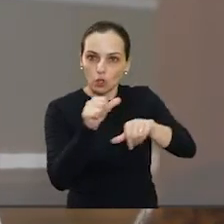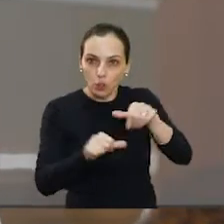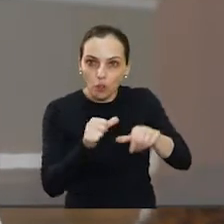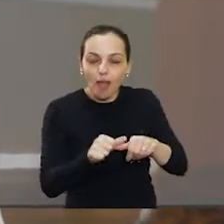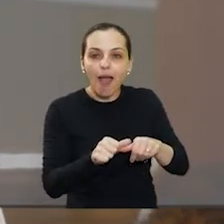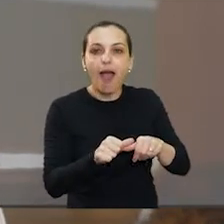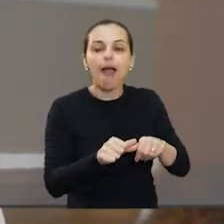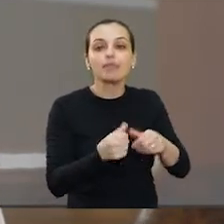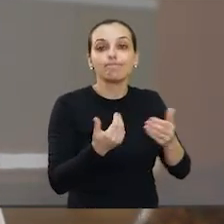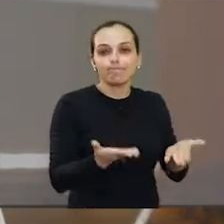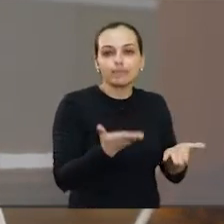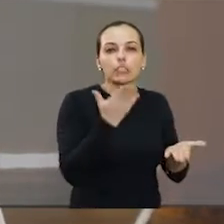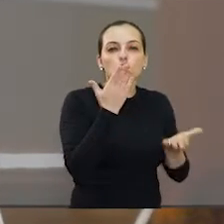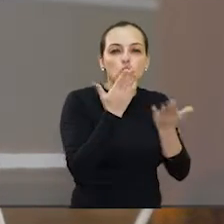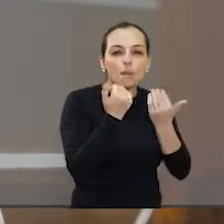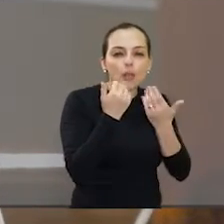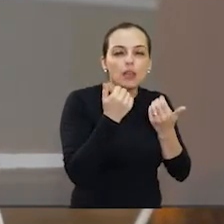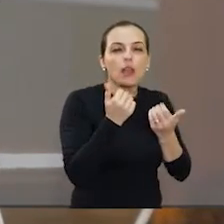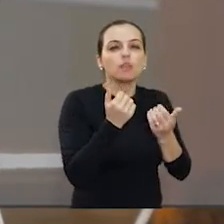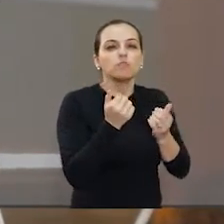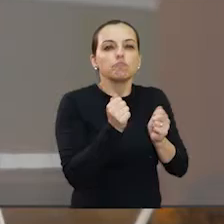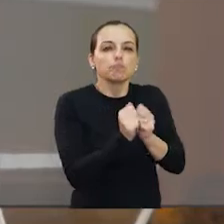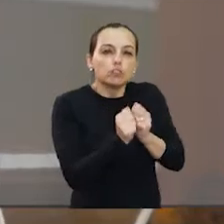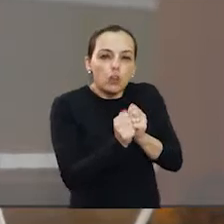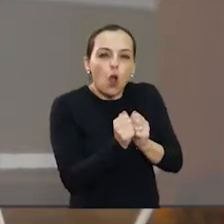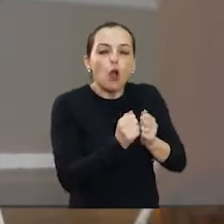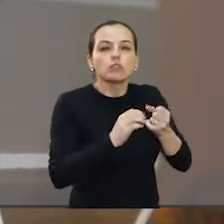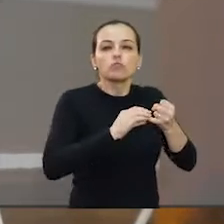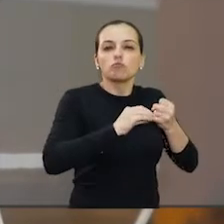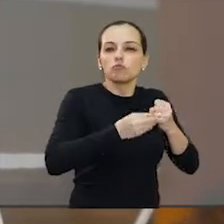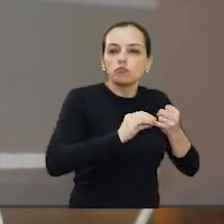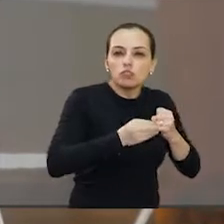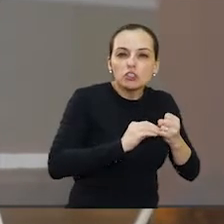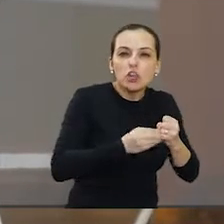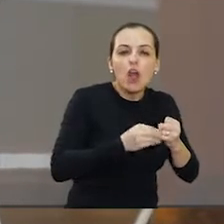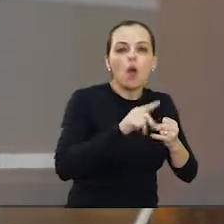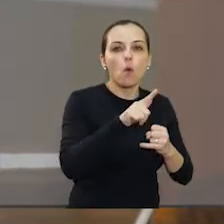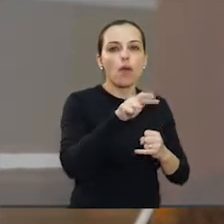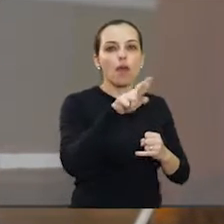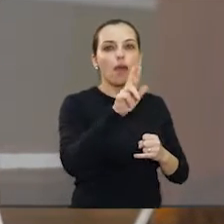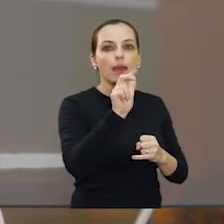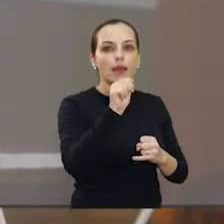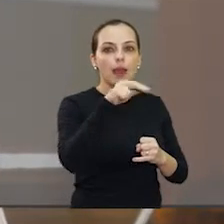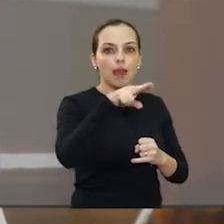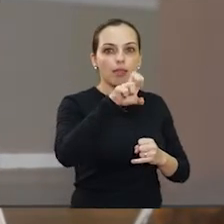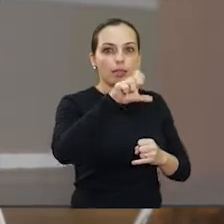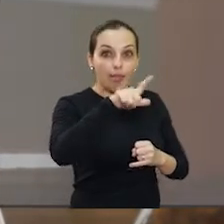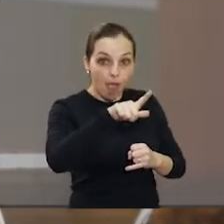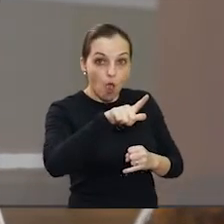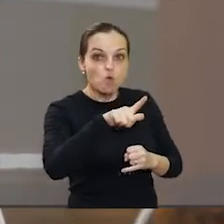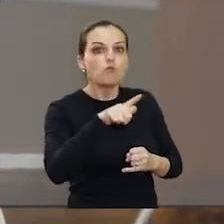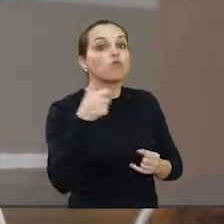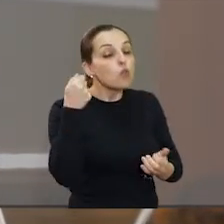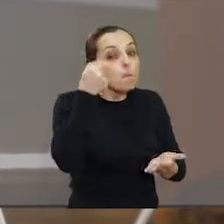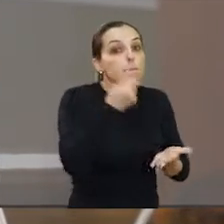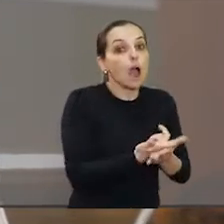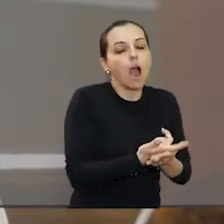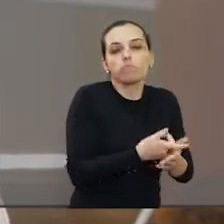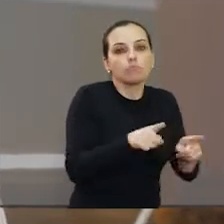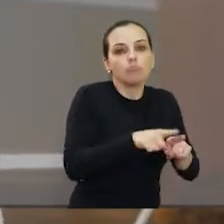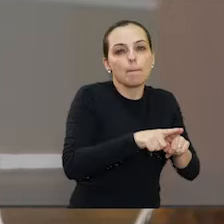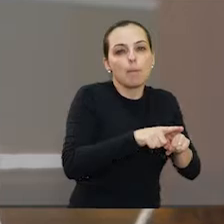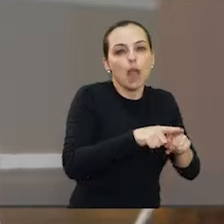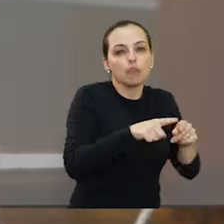pegar o canudinho de papel reciclado, evitar comprar granel. A gente pode comprar produtos em